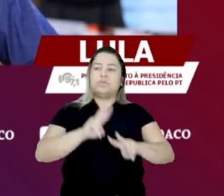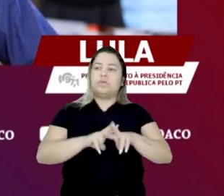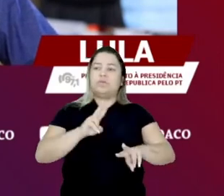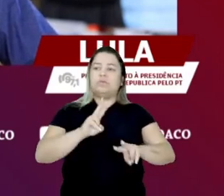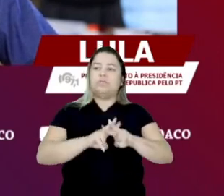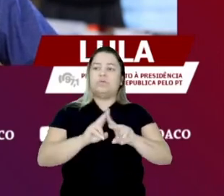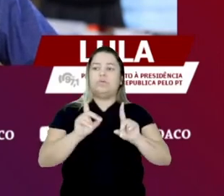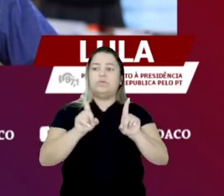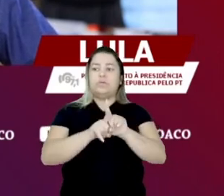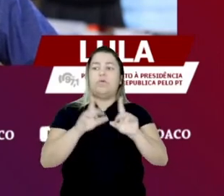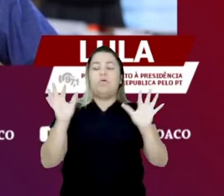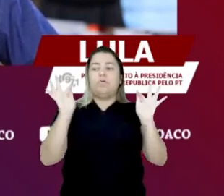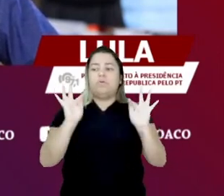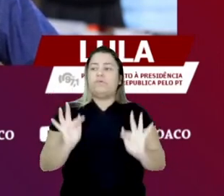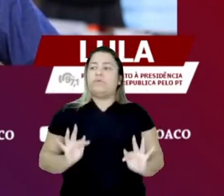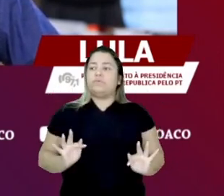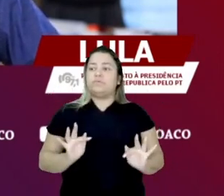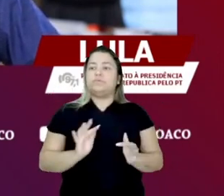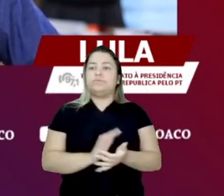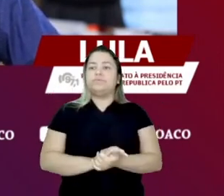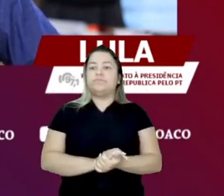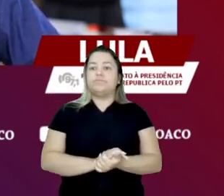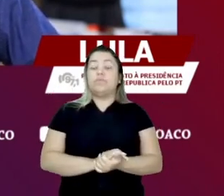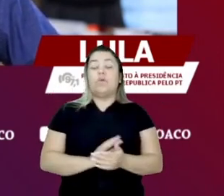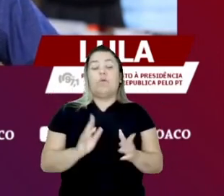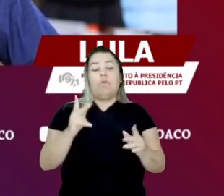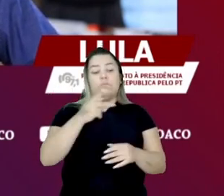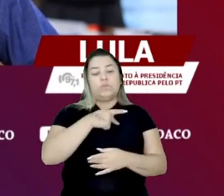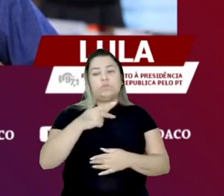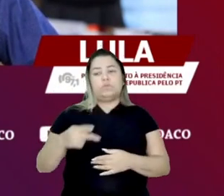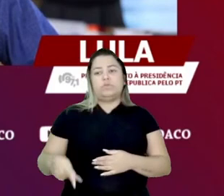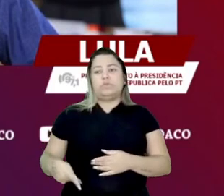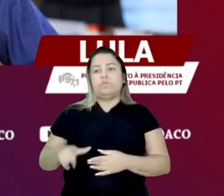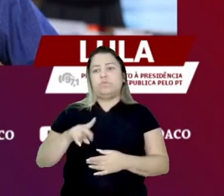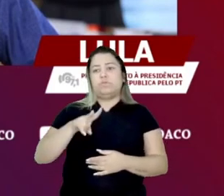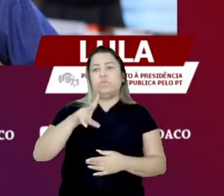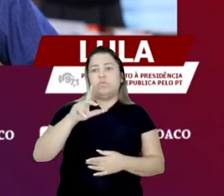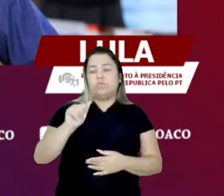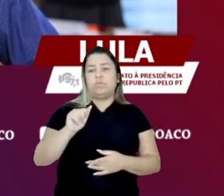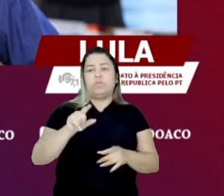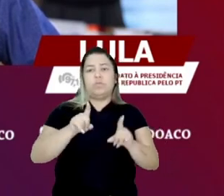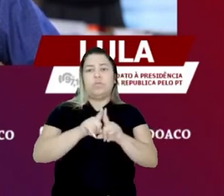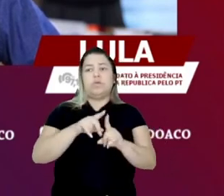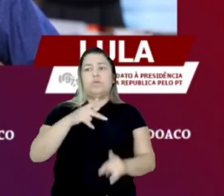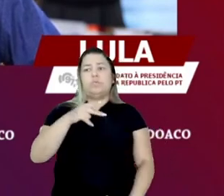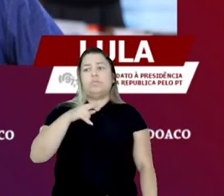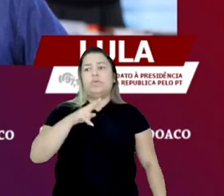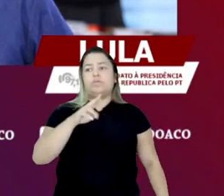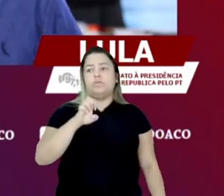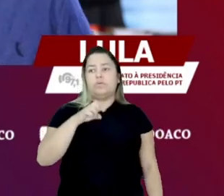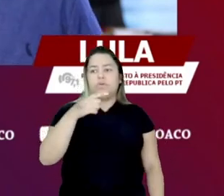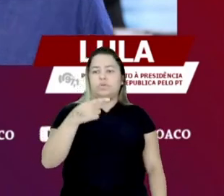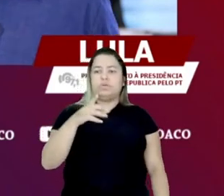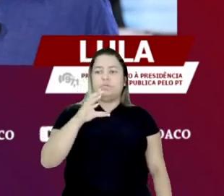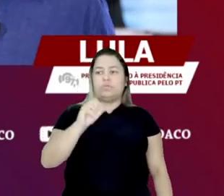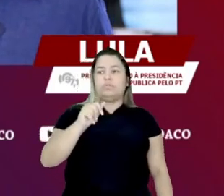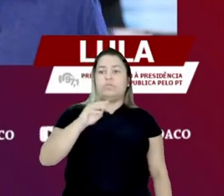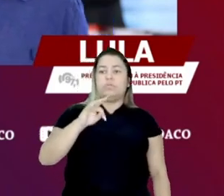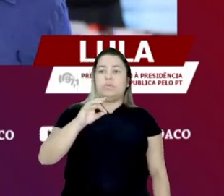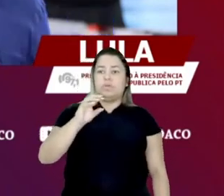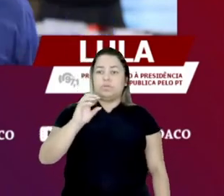desse ano pelo Partido dos Trabalhadores, estamos conversando com Lula ao vivo nos 97 FM. Vale a voz